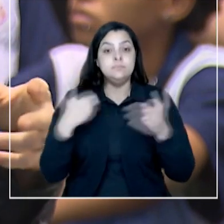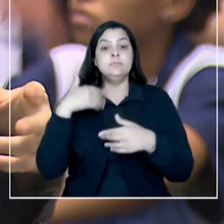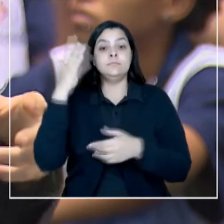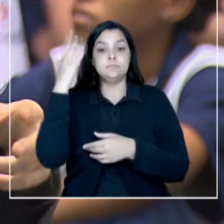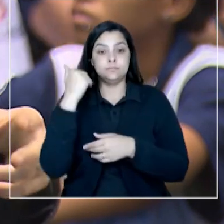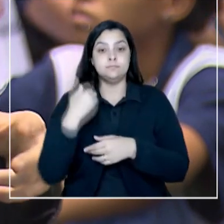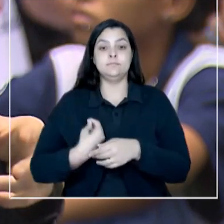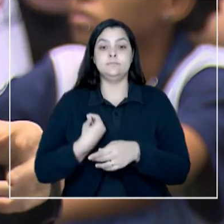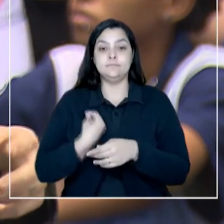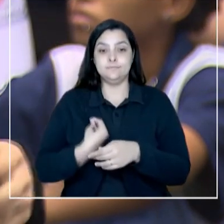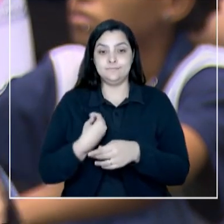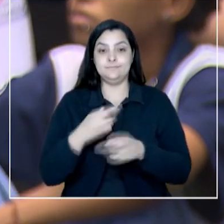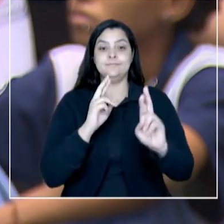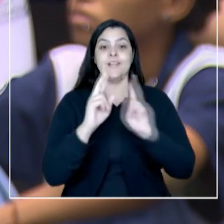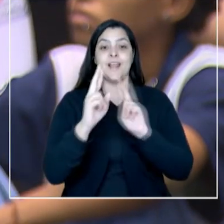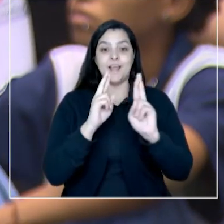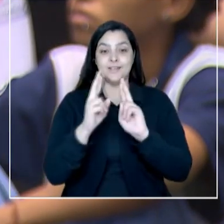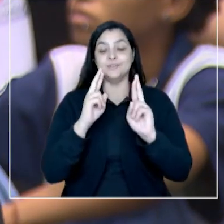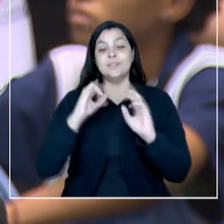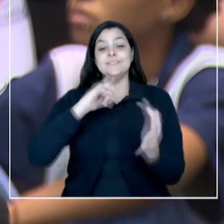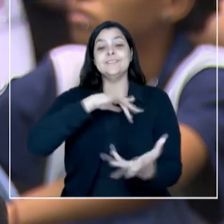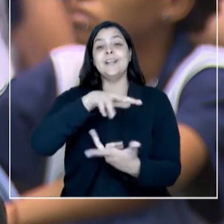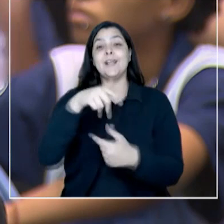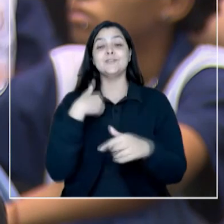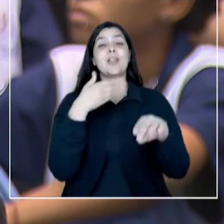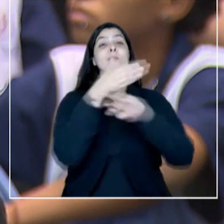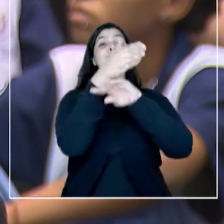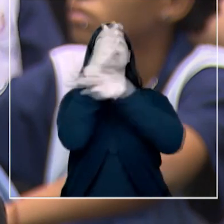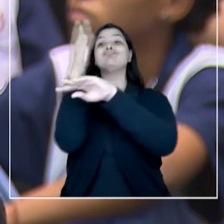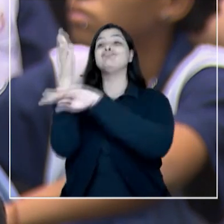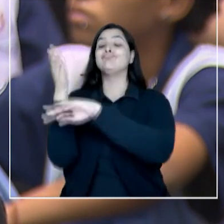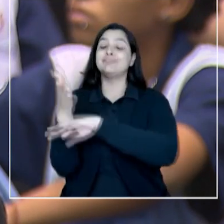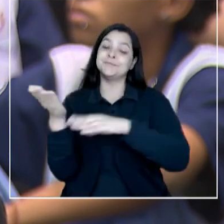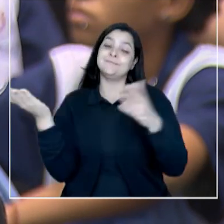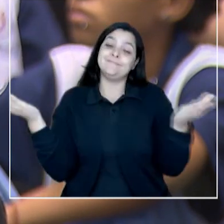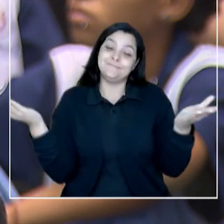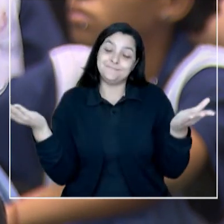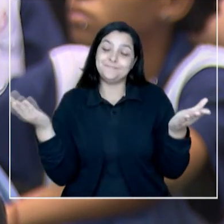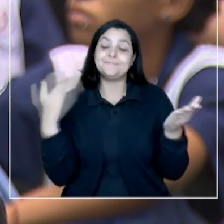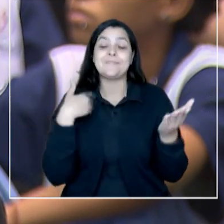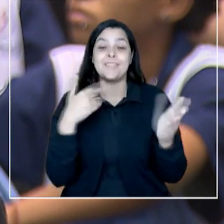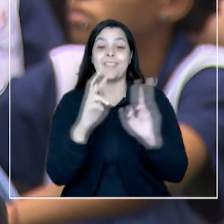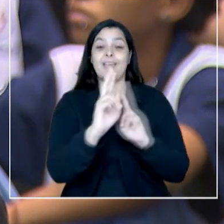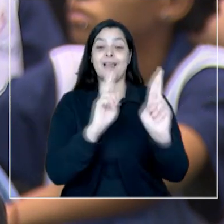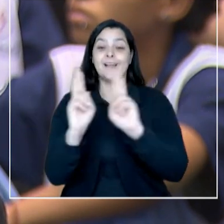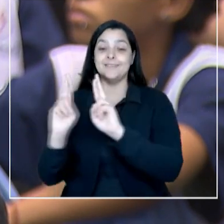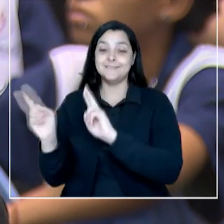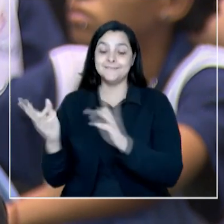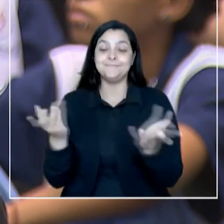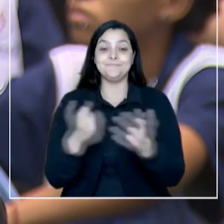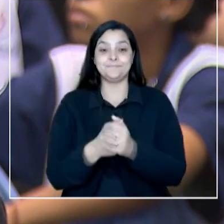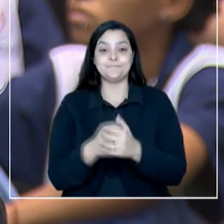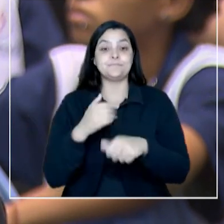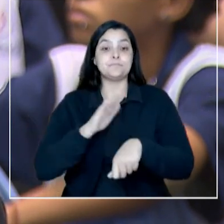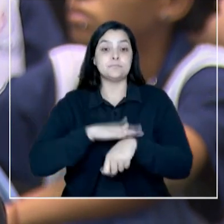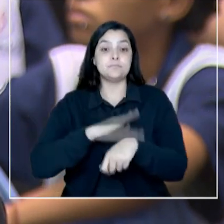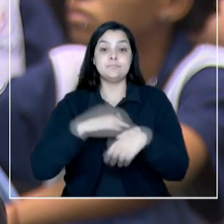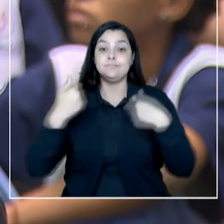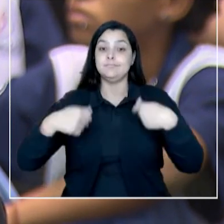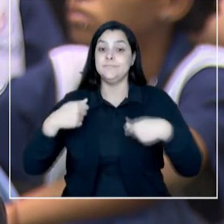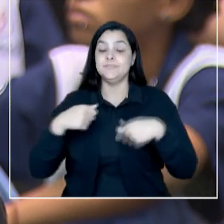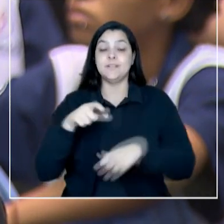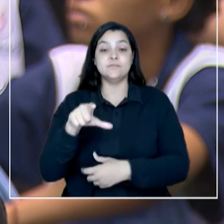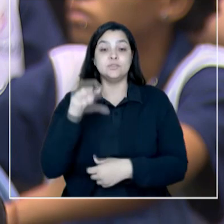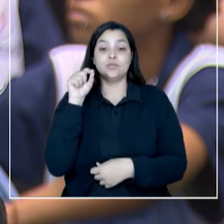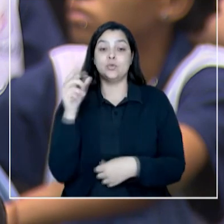muito relações internacionais, assim como meus colegas lá e tal. Mas é que chegou um momento na minha vida que eu realmente precisava fazer uma escolha,